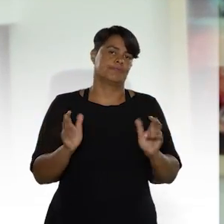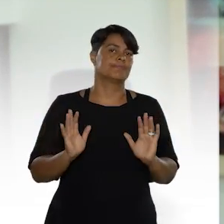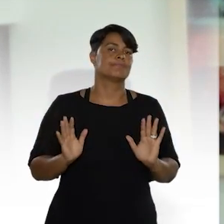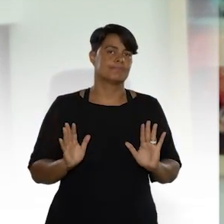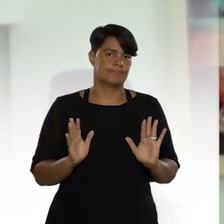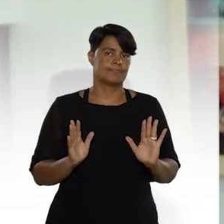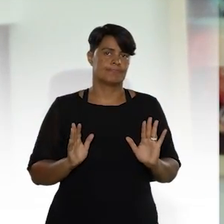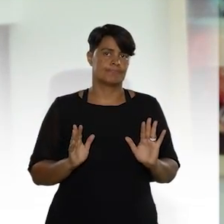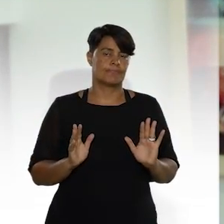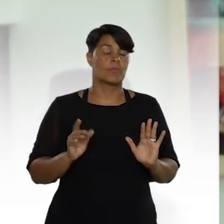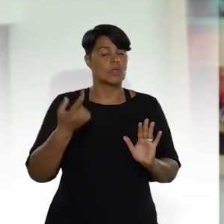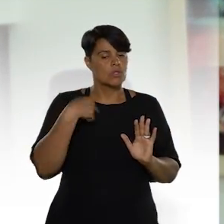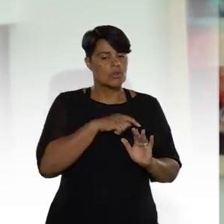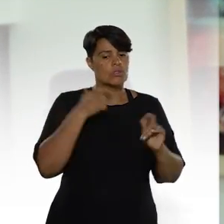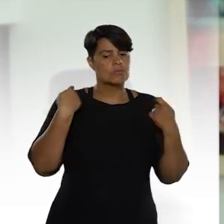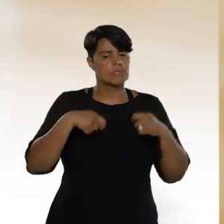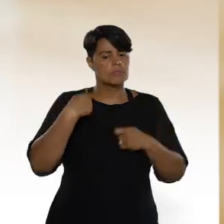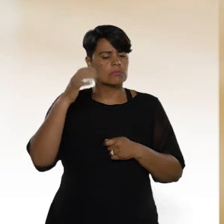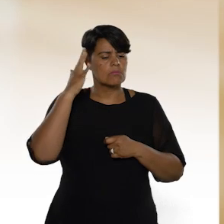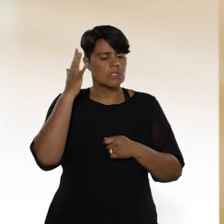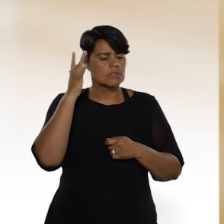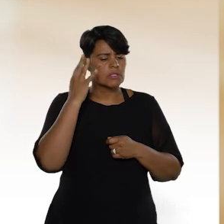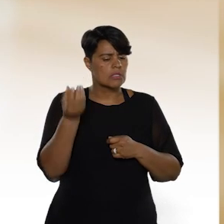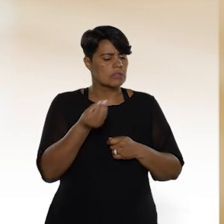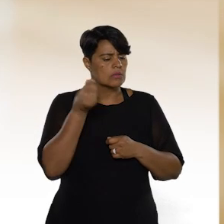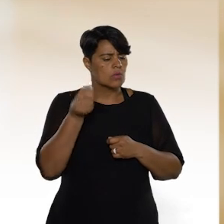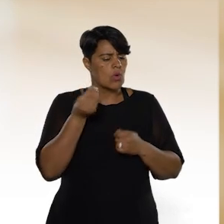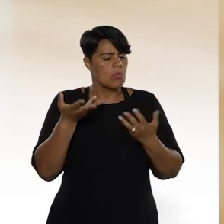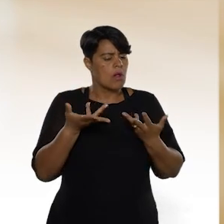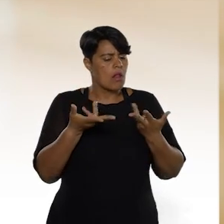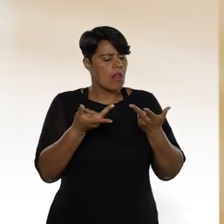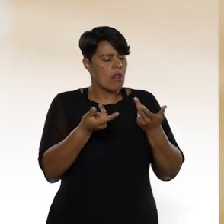seja, é pensar algum ponto da política pública que pode